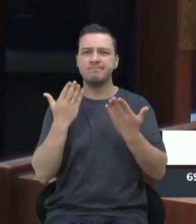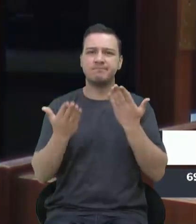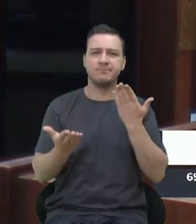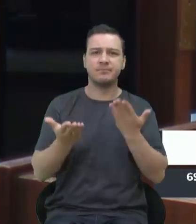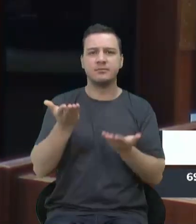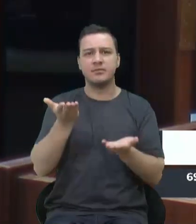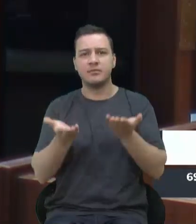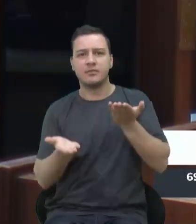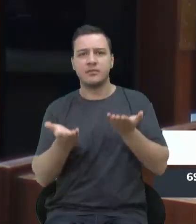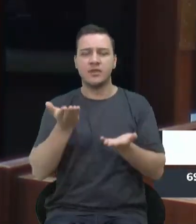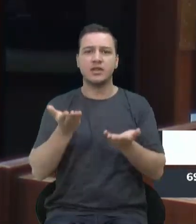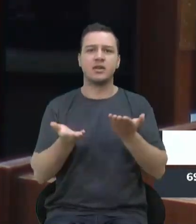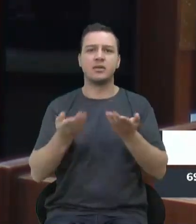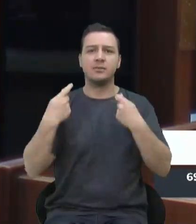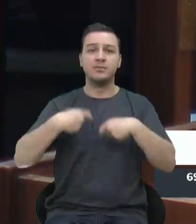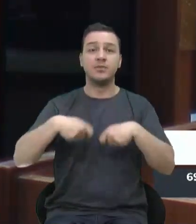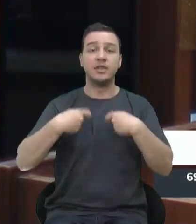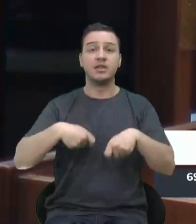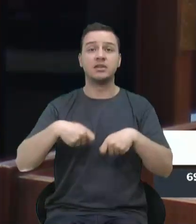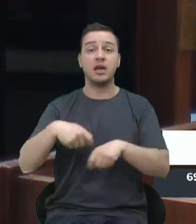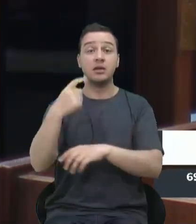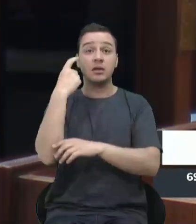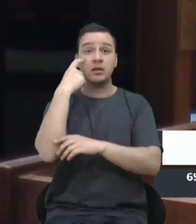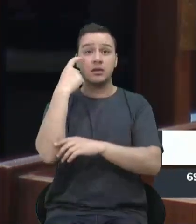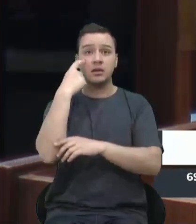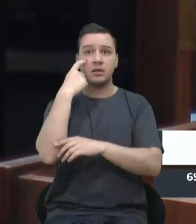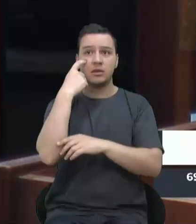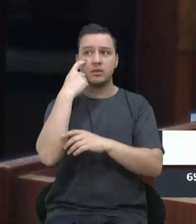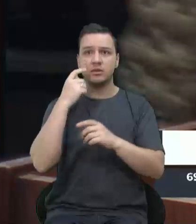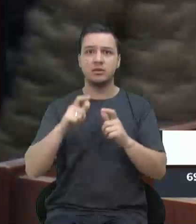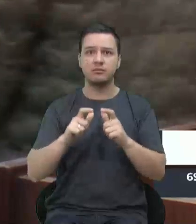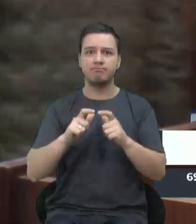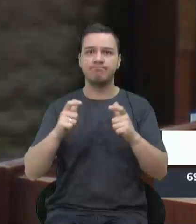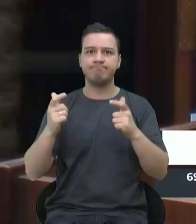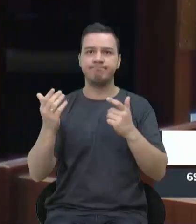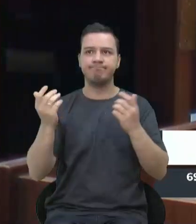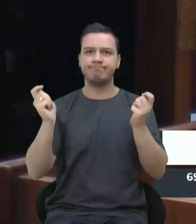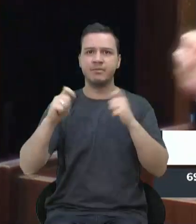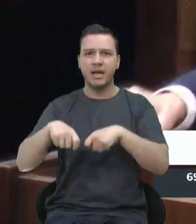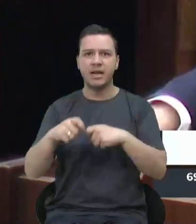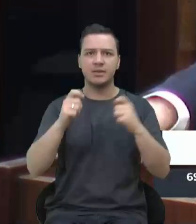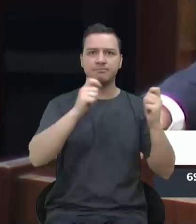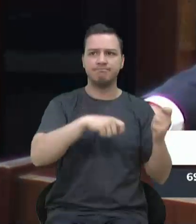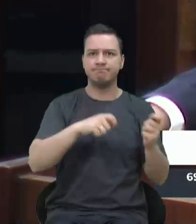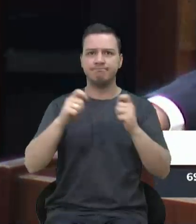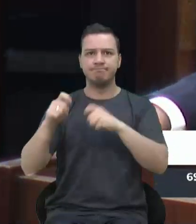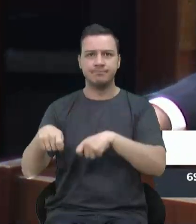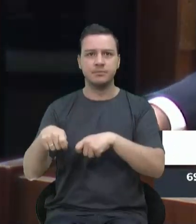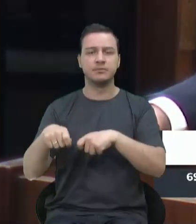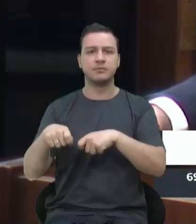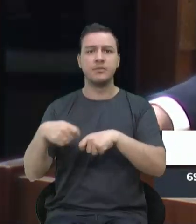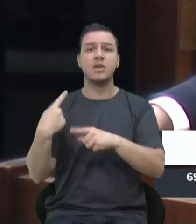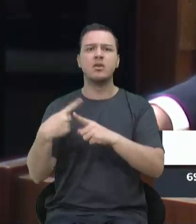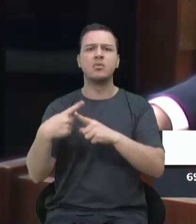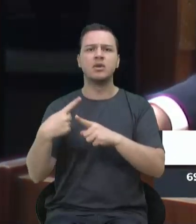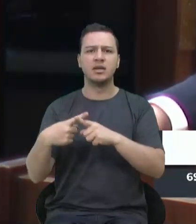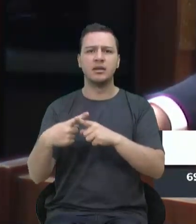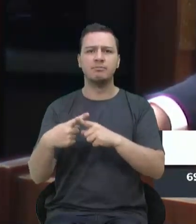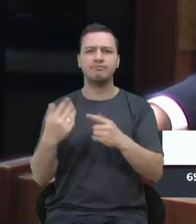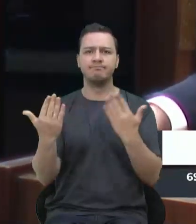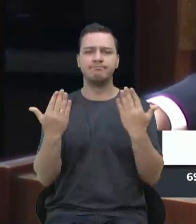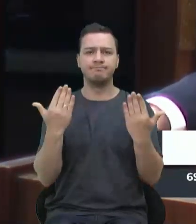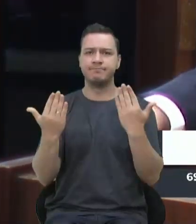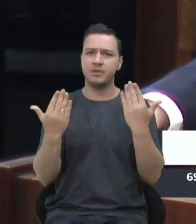a necessidade de um juízo de proporcionalidade. Por quê? Porque o exame